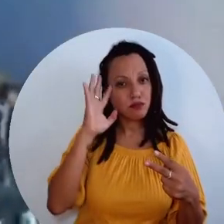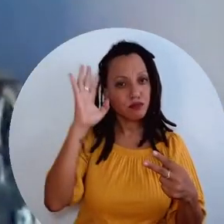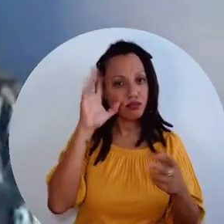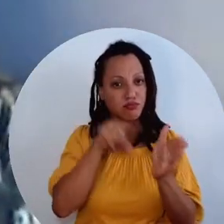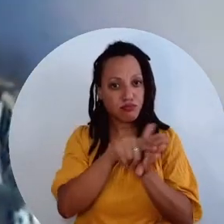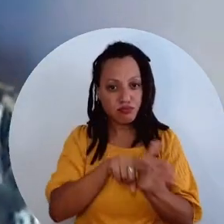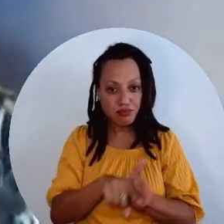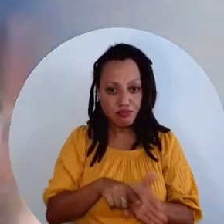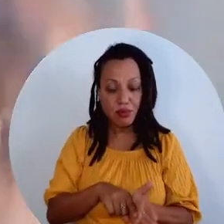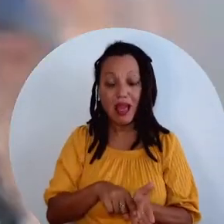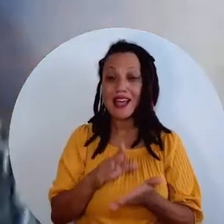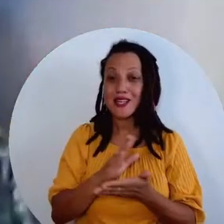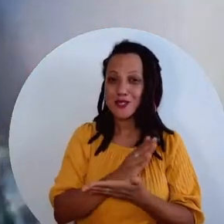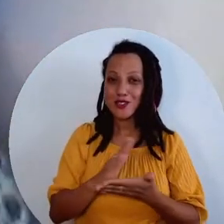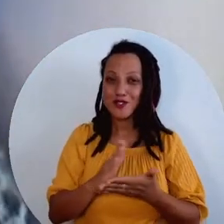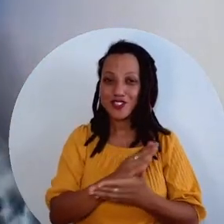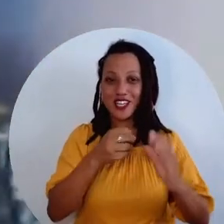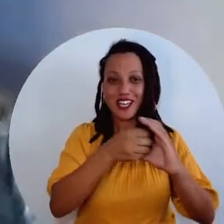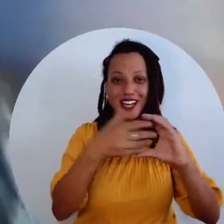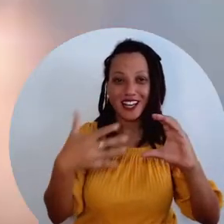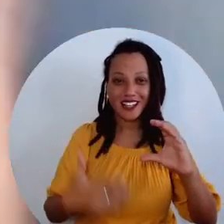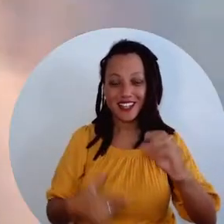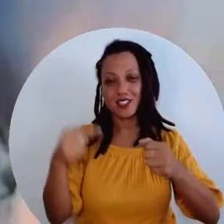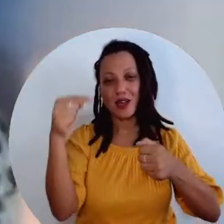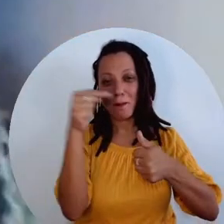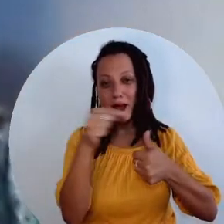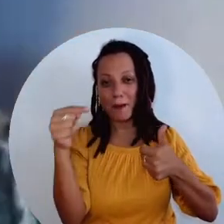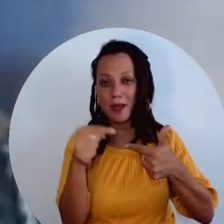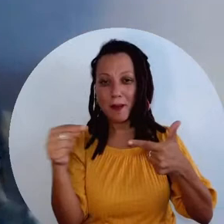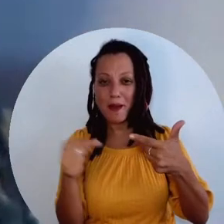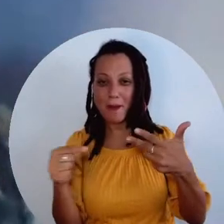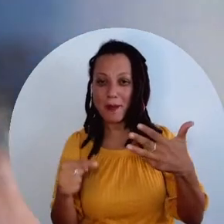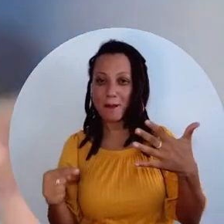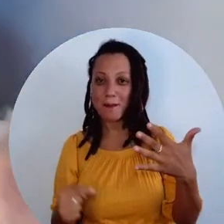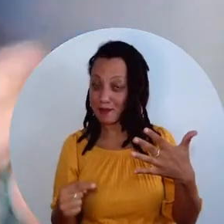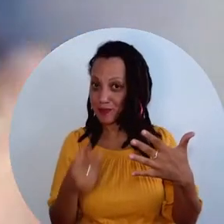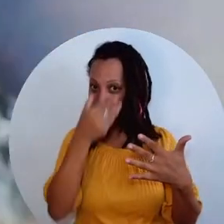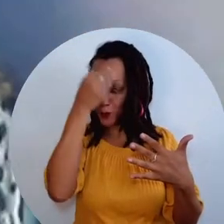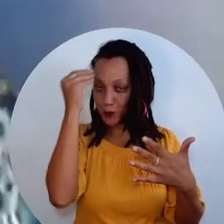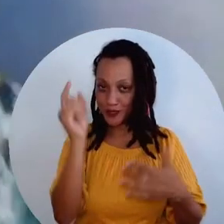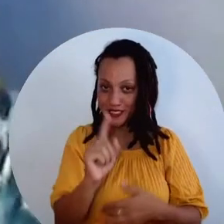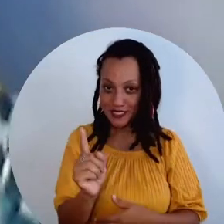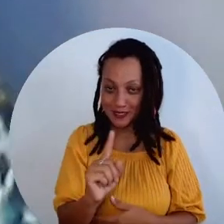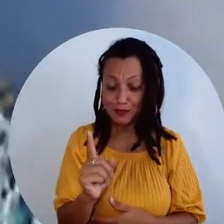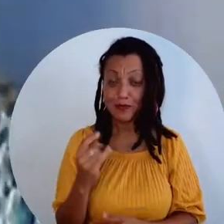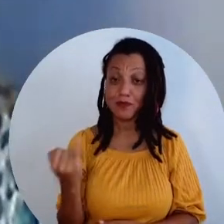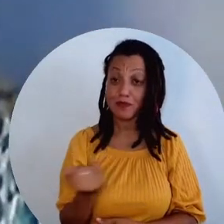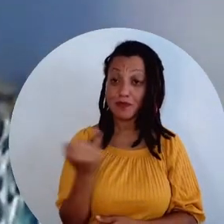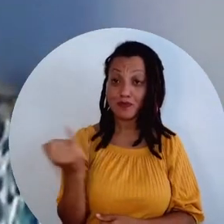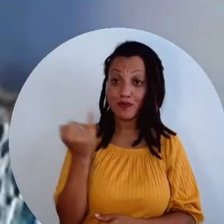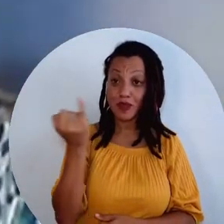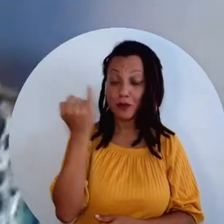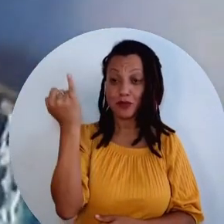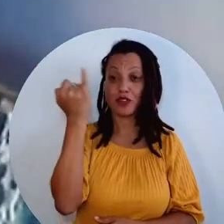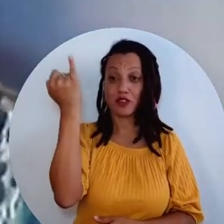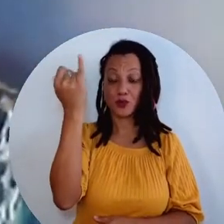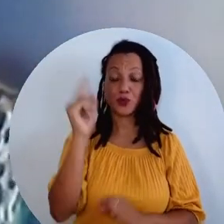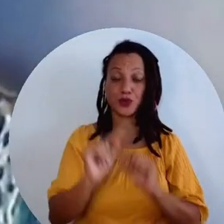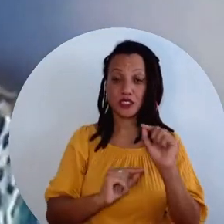tenho aqui separadinho característica por característica para a gente não esquecer de nenhuma. E aí é importante